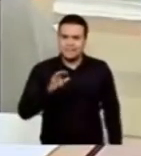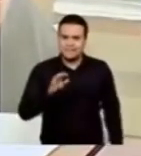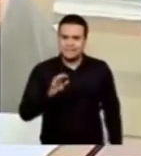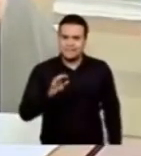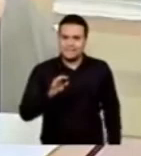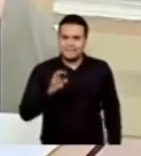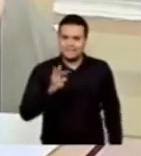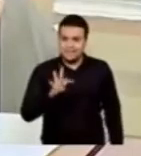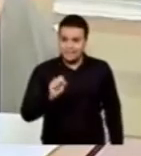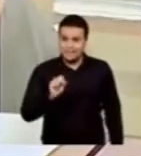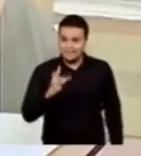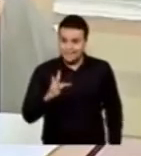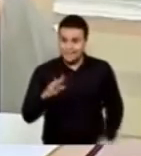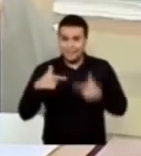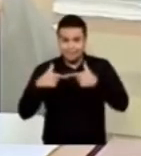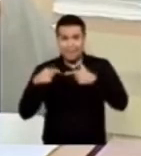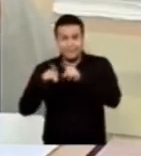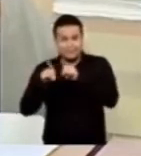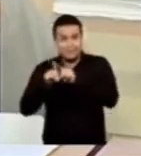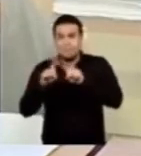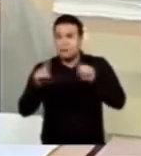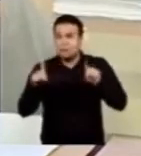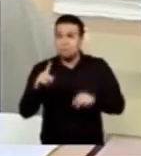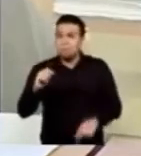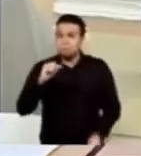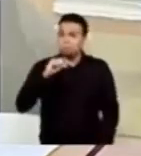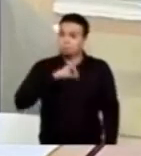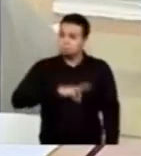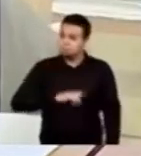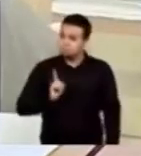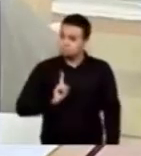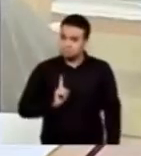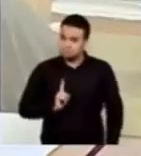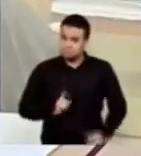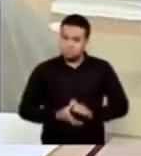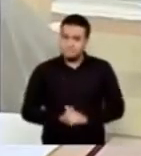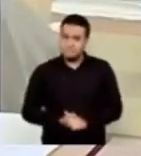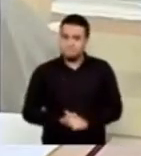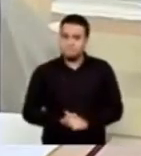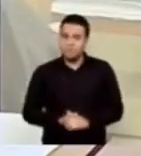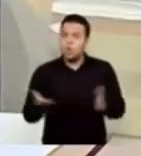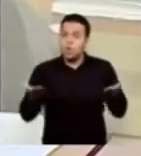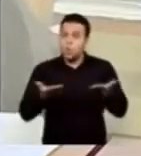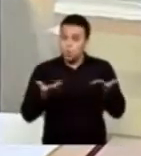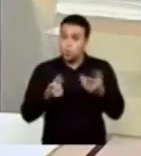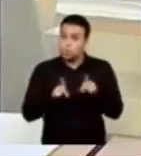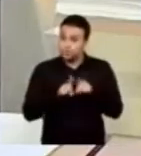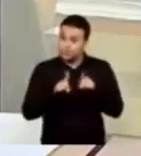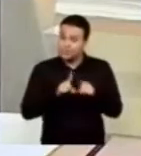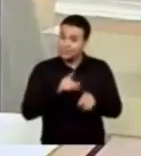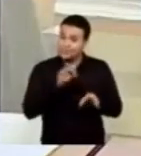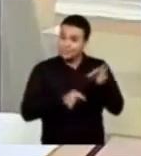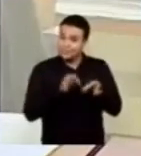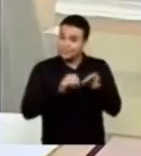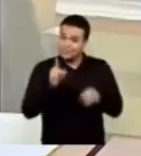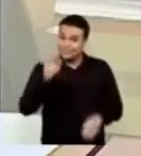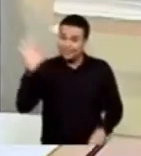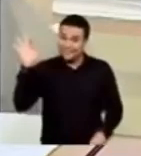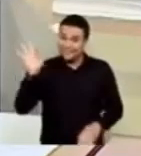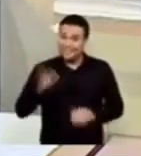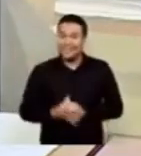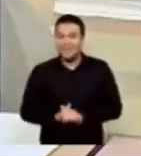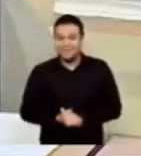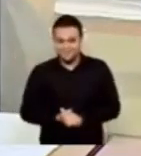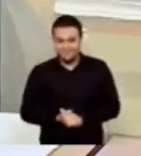generalizou-se. Aquela prática que era comum da Justiça Estadual, hoje presente também na Justiça Federal. Por